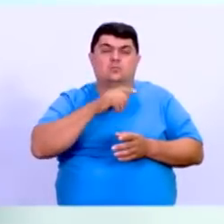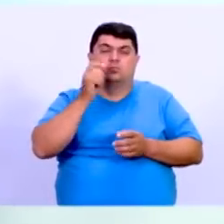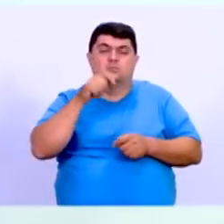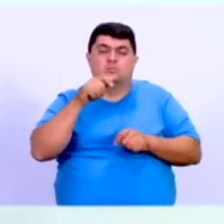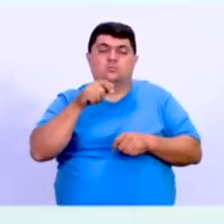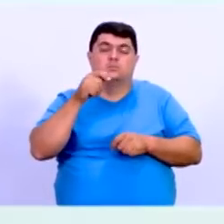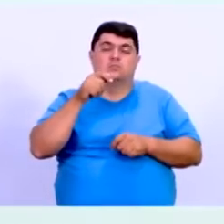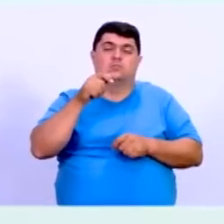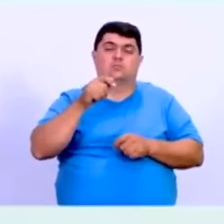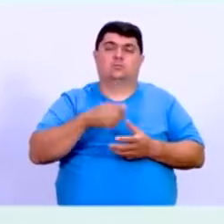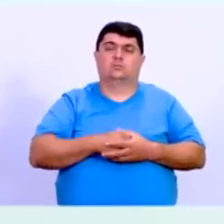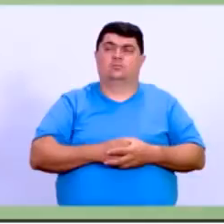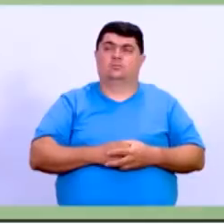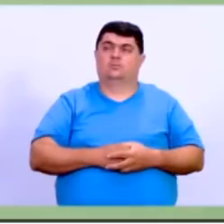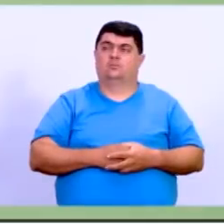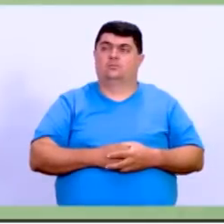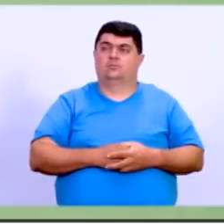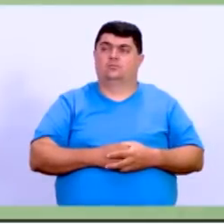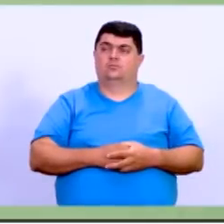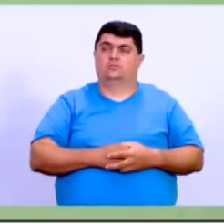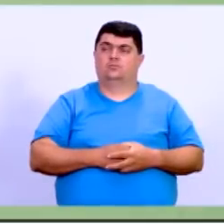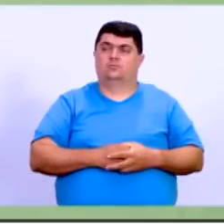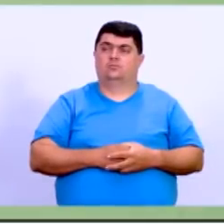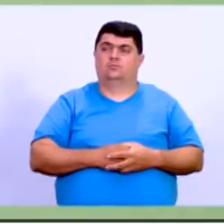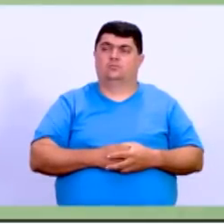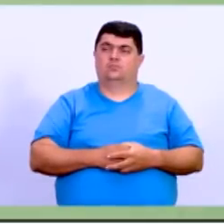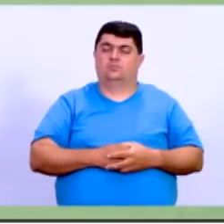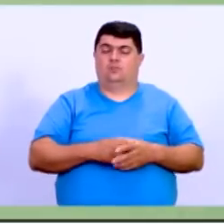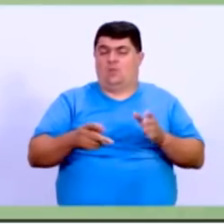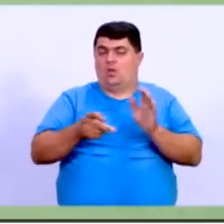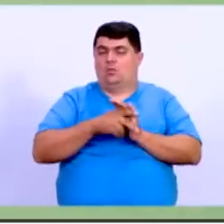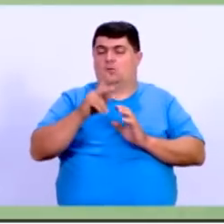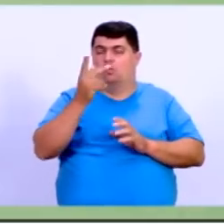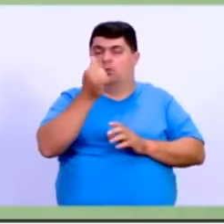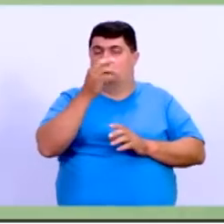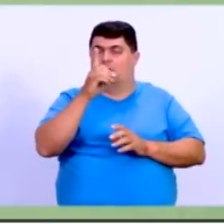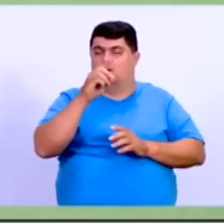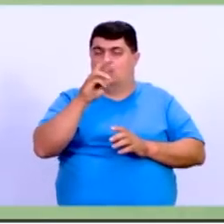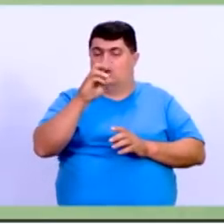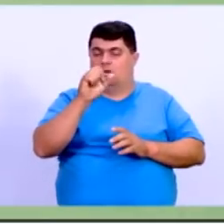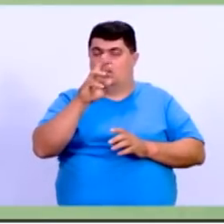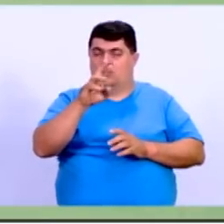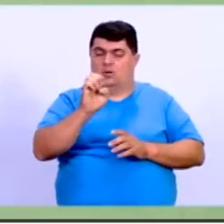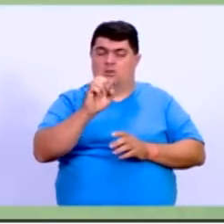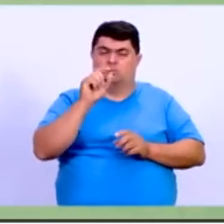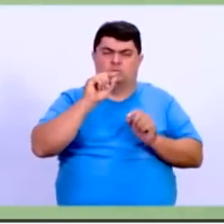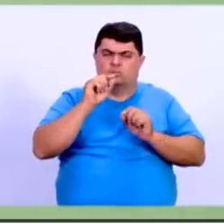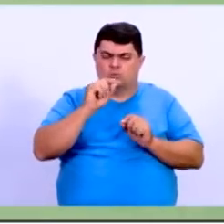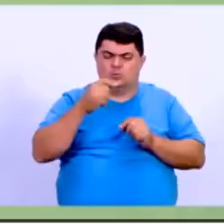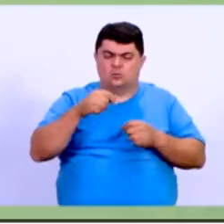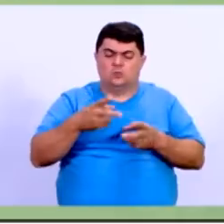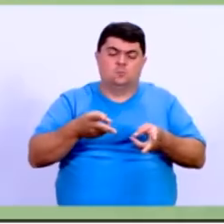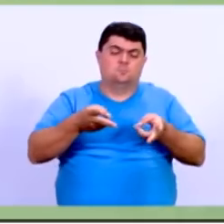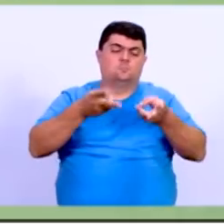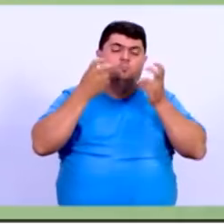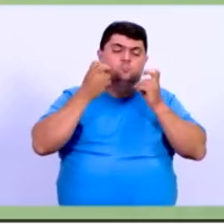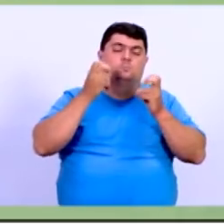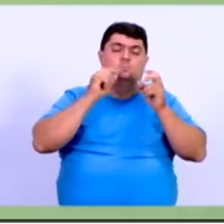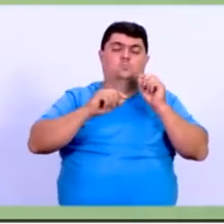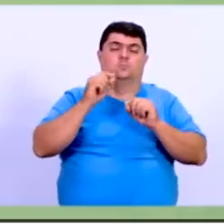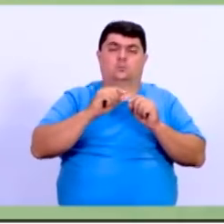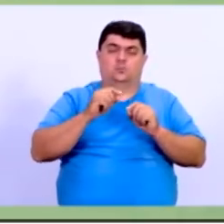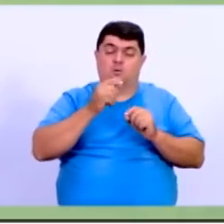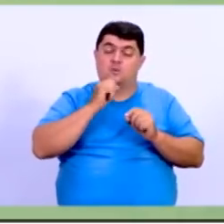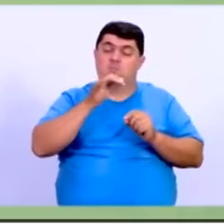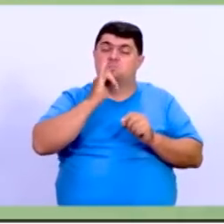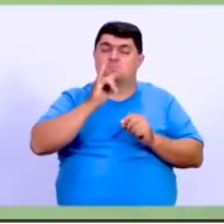Tá ok? Olha só, para hardware. Professor, o que eu devo ficar atento aqui com relação a hardware? Nós trouxemos